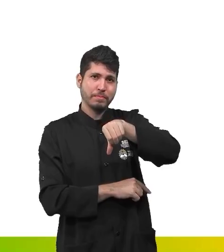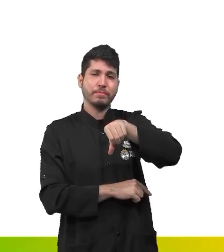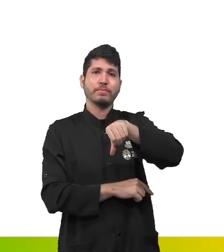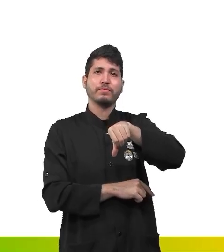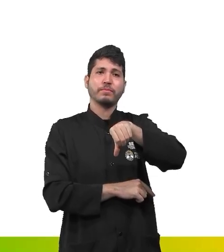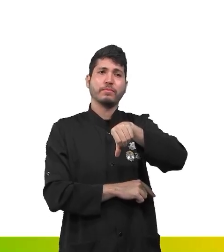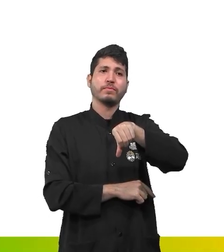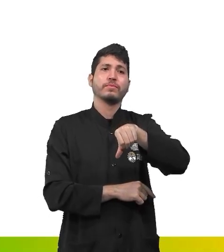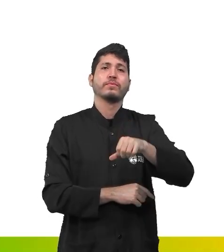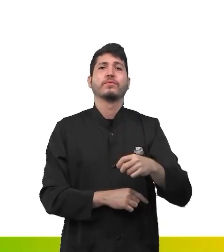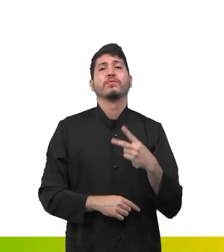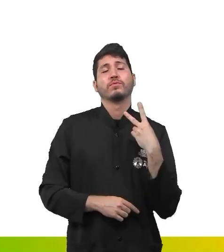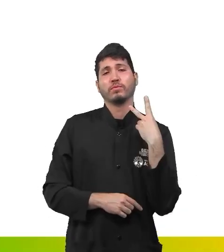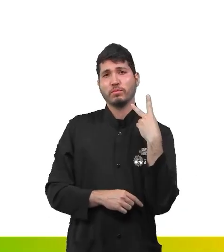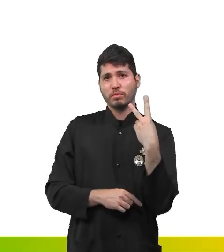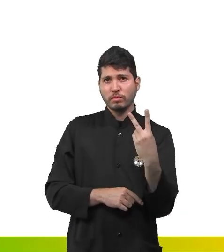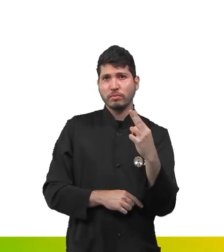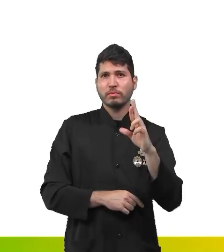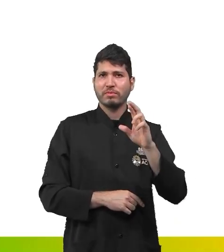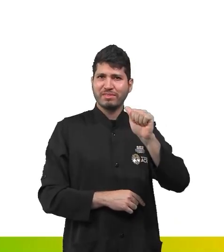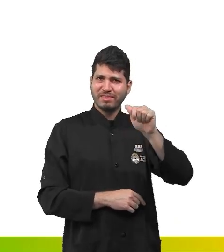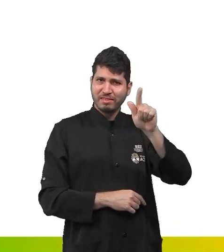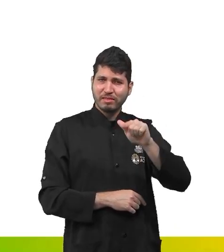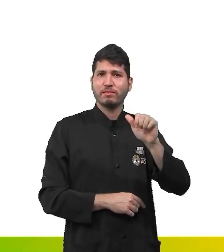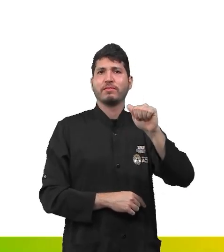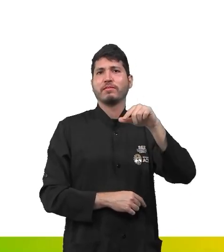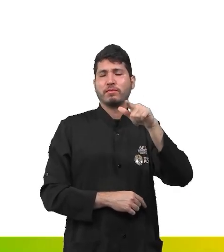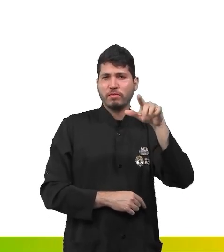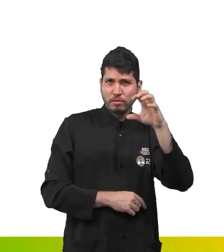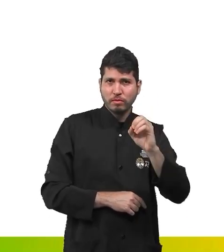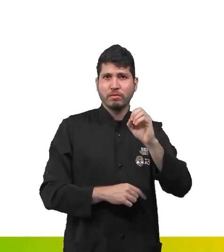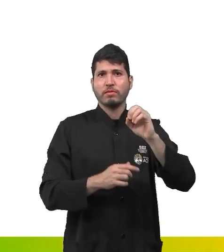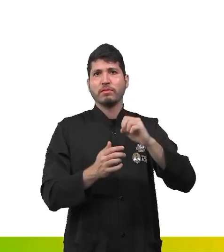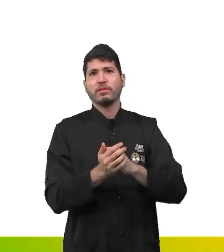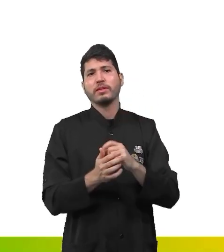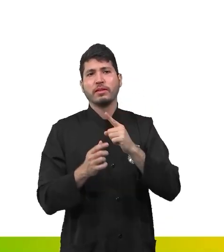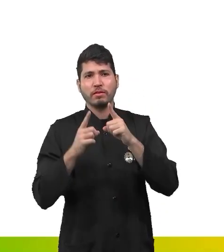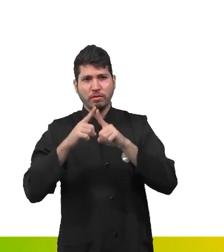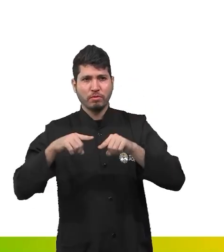novamente duas razões, operários e dias, e uma